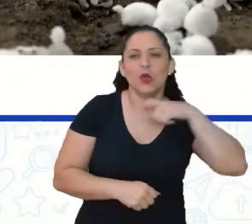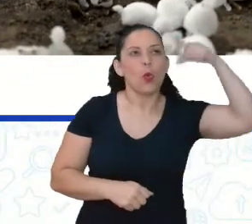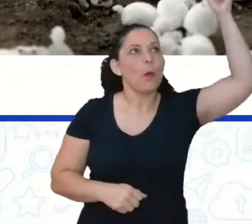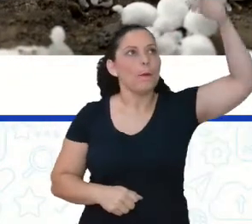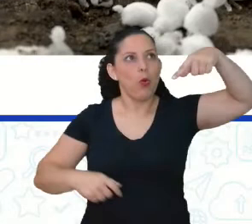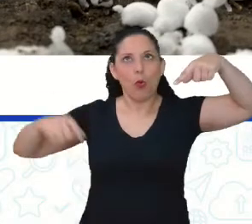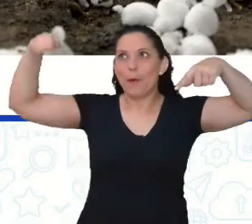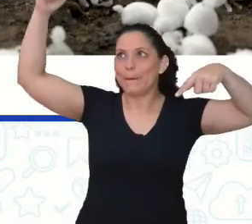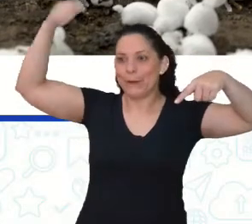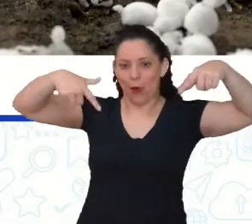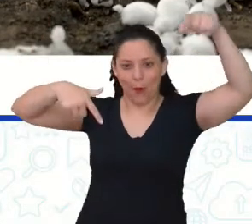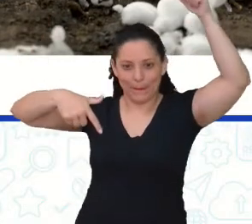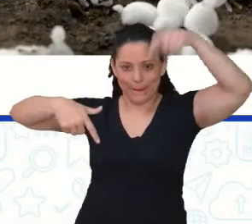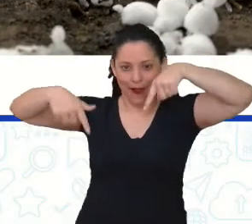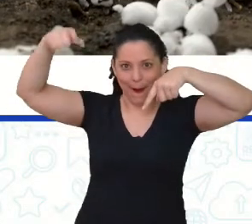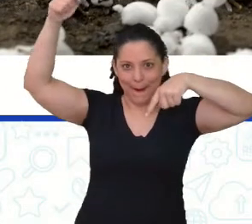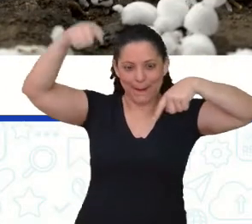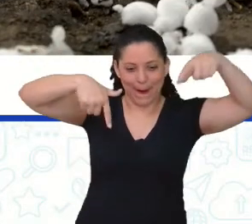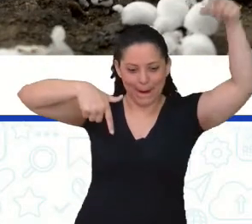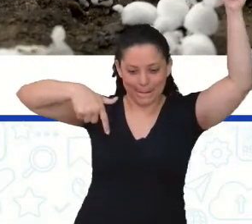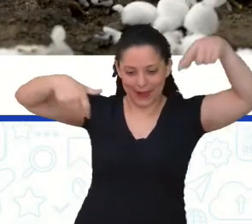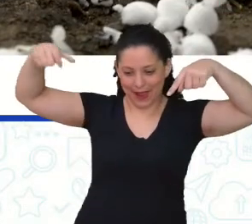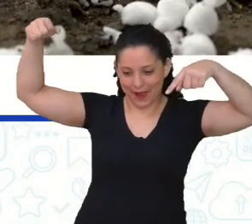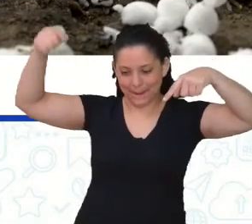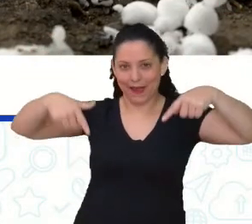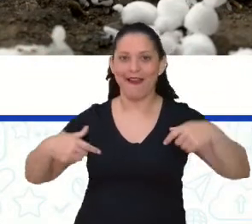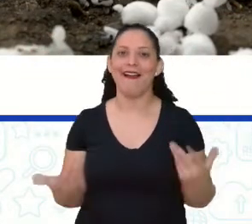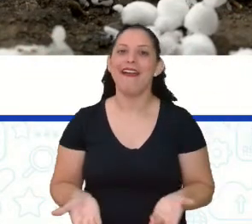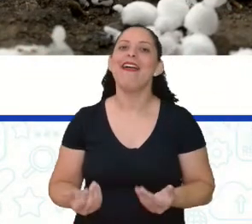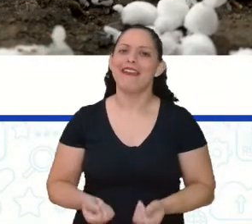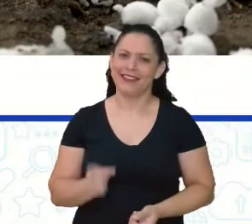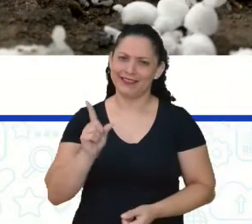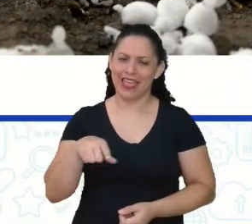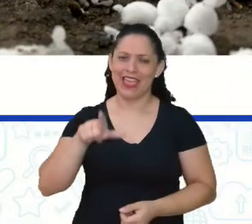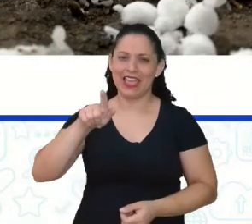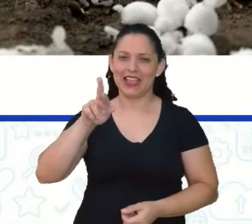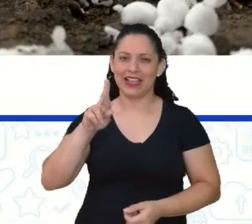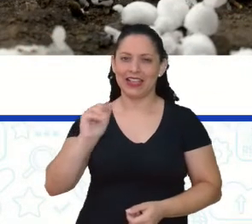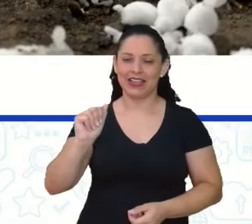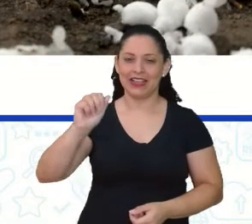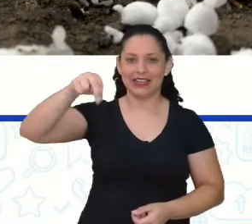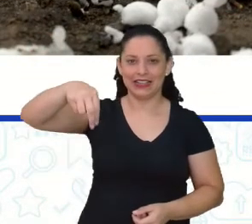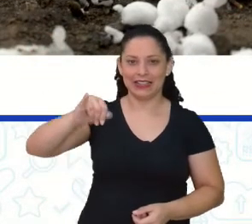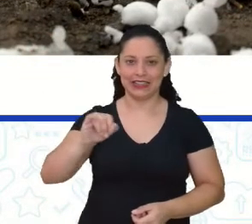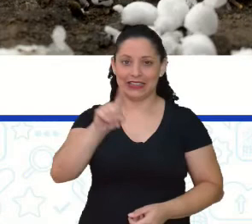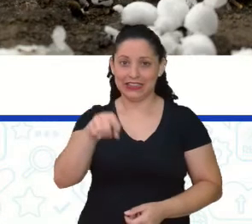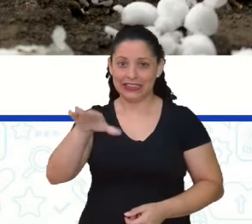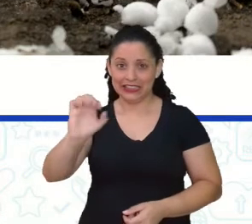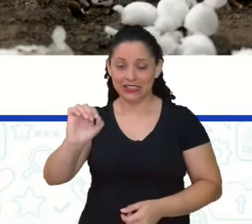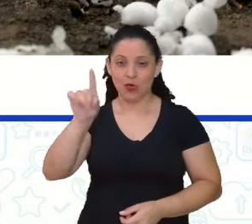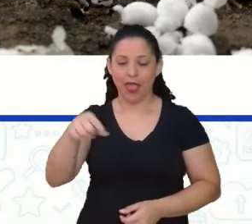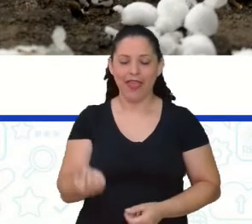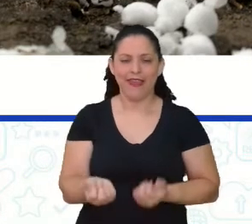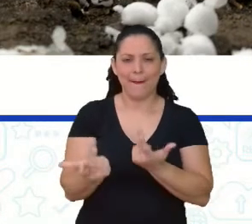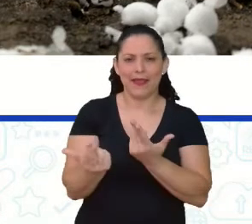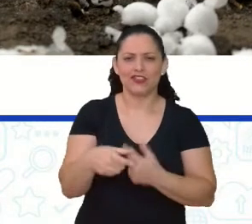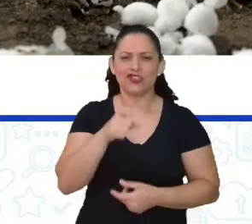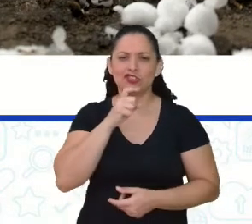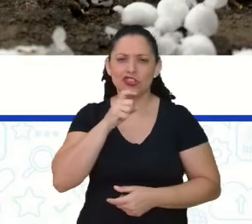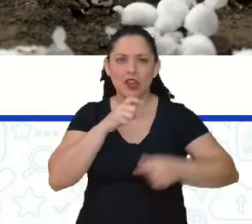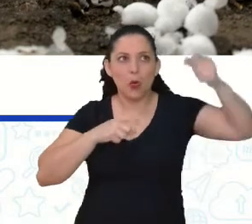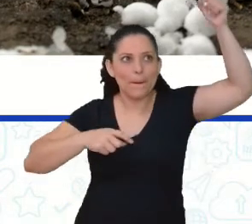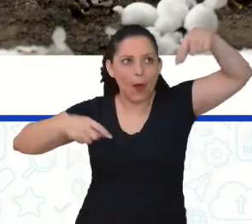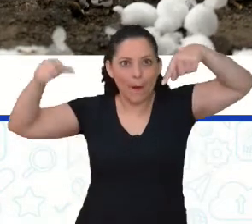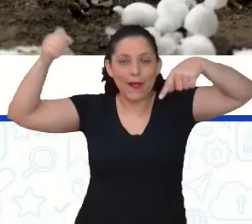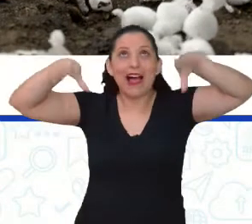legal ver essas bolinhas de gelo, né? Porque o granizo é isso, viu, gente? Essas bolinhas de gelo. Então, tá tão frio